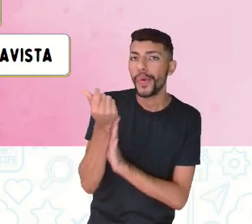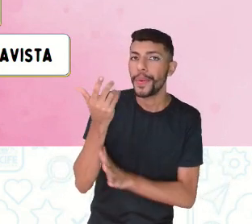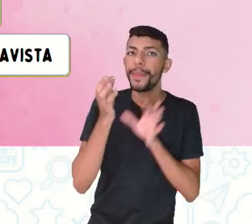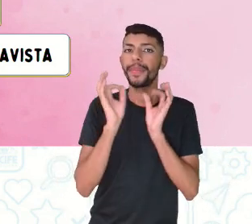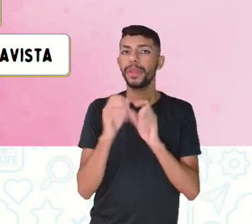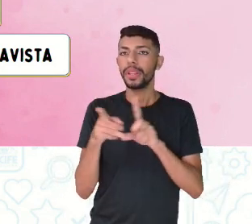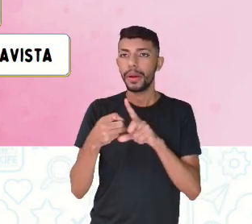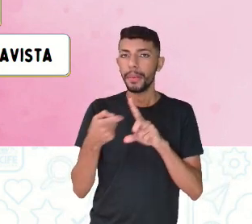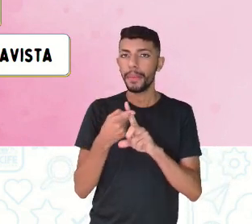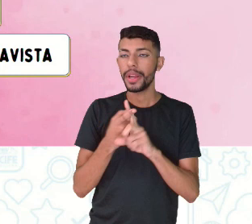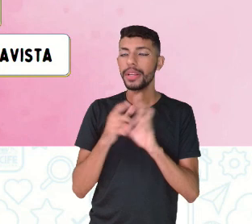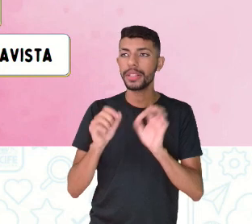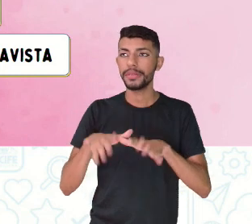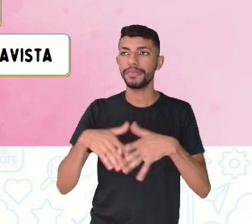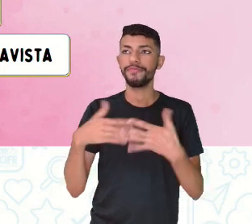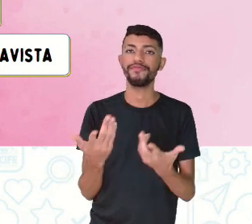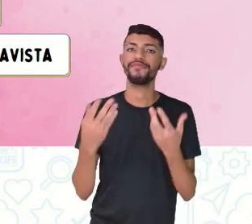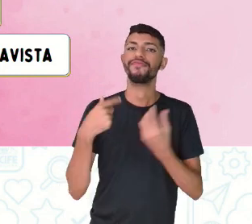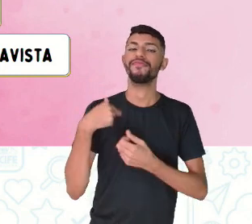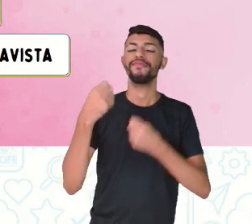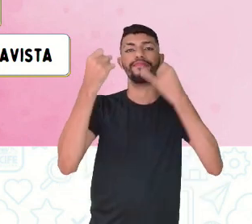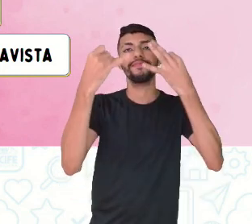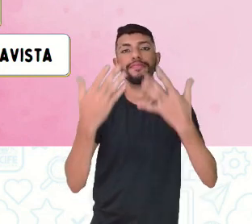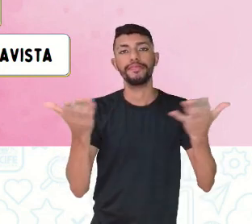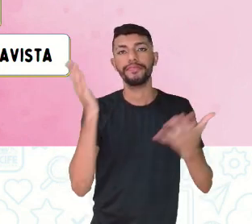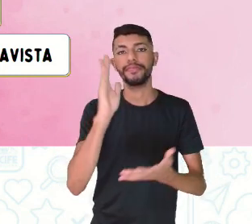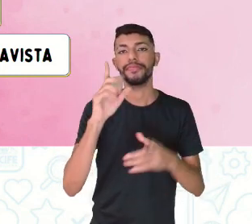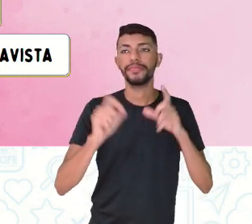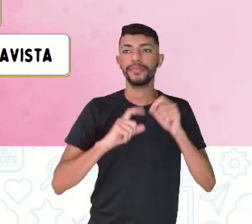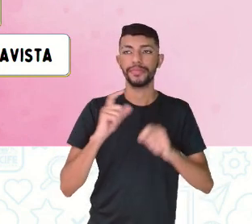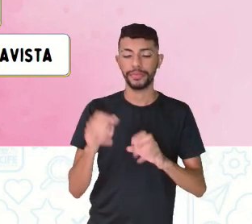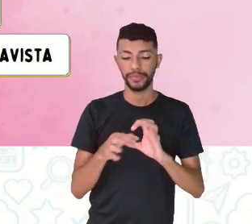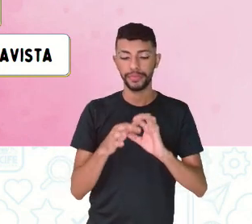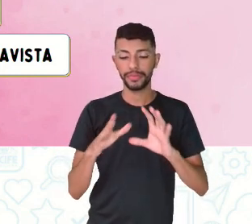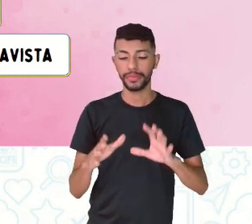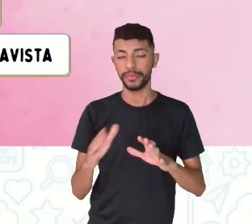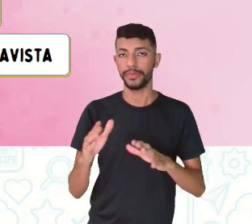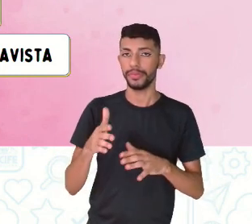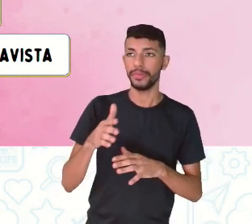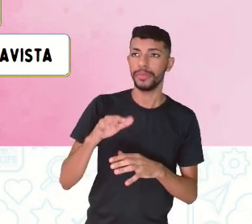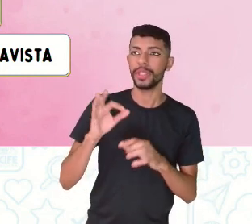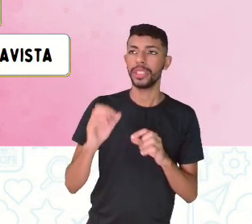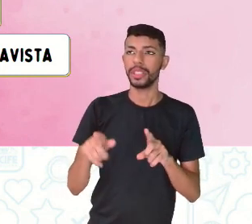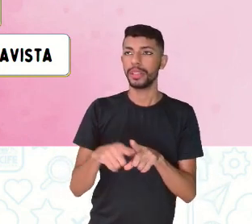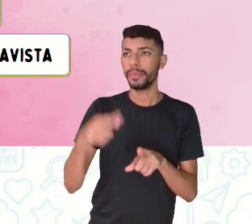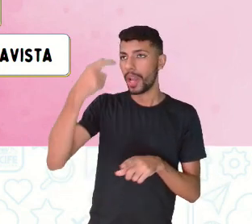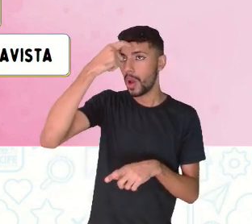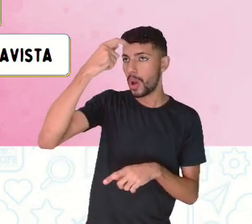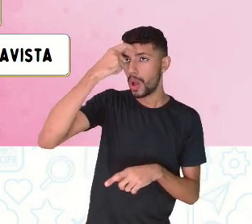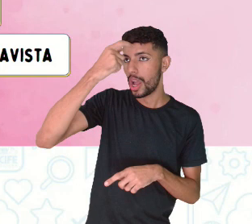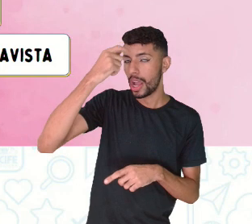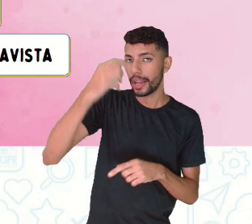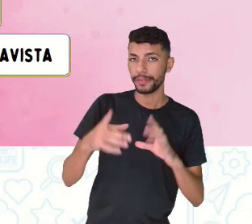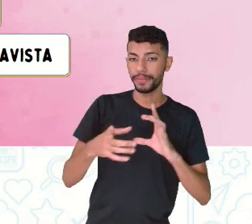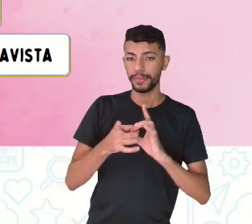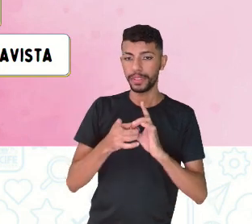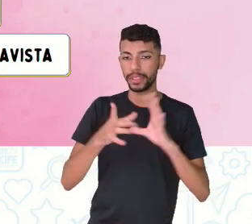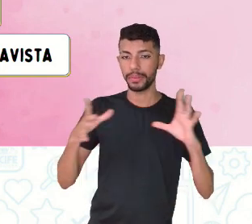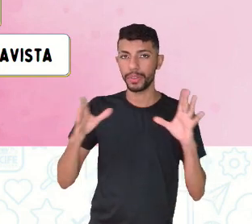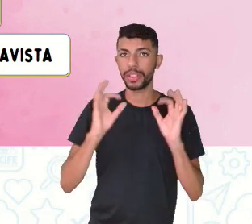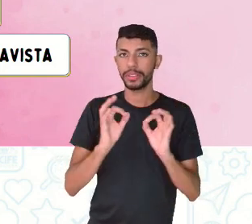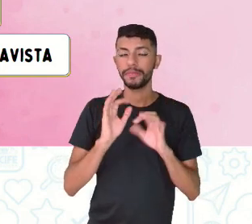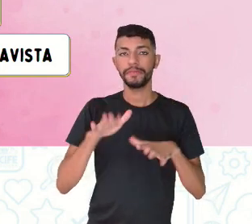economicamente, né? E aí, como eu já estou falando, né? A liberdade moderada e a consciência democrática. Então, eles puderam, como não